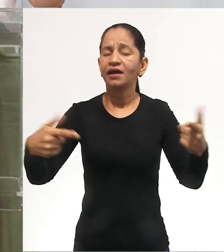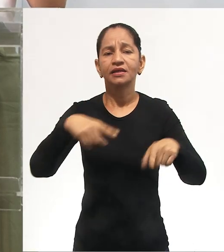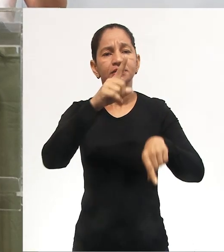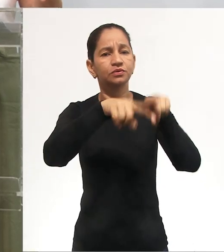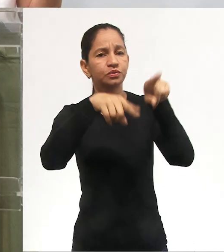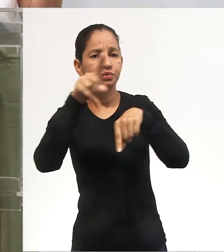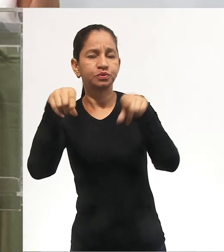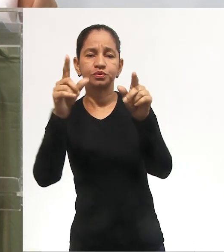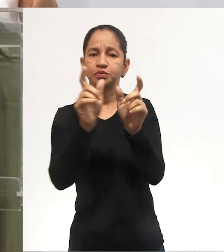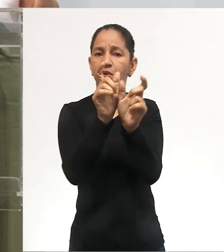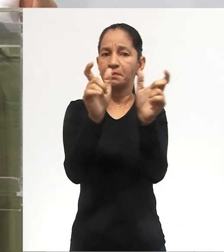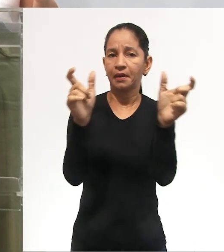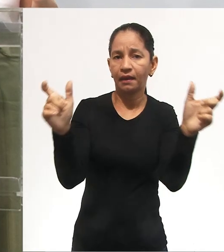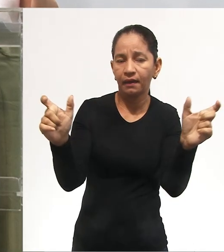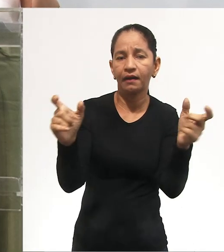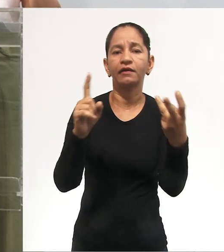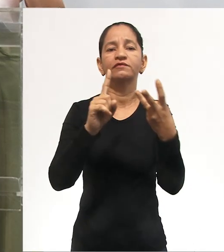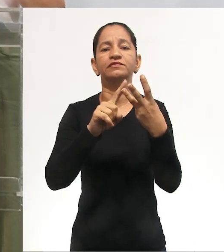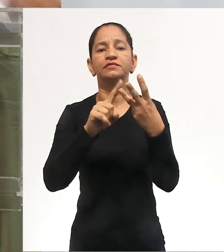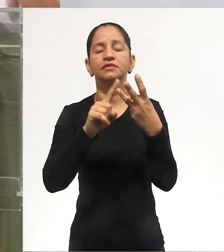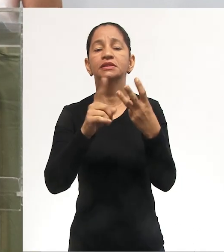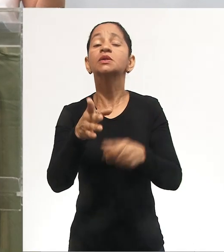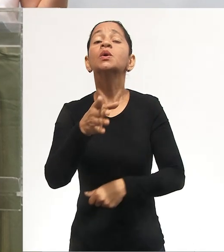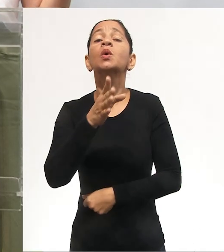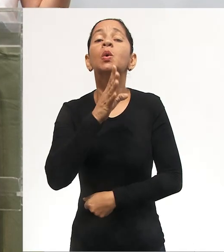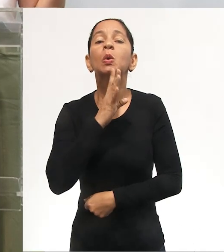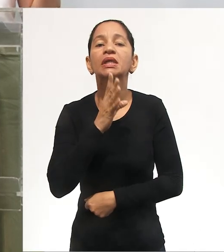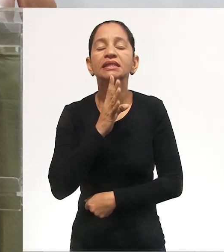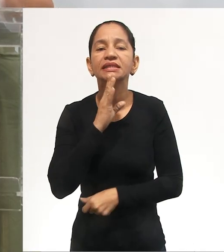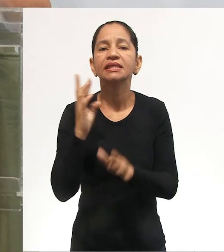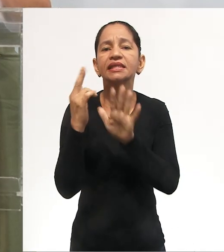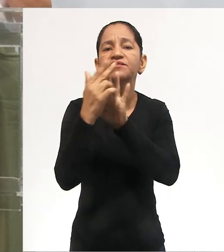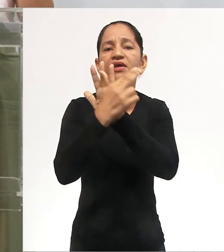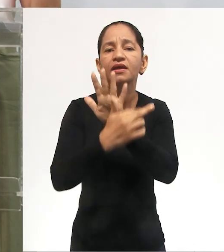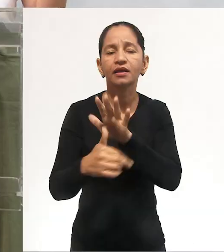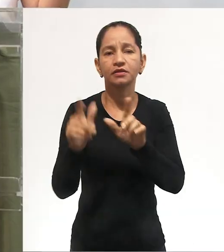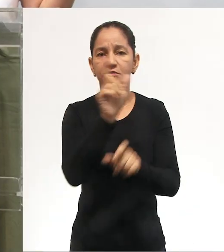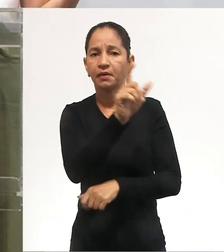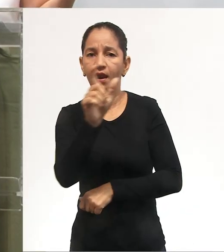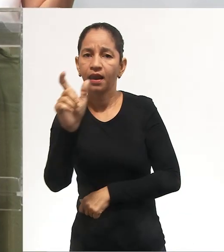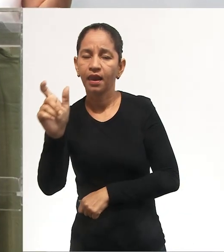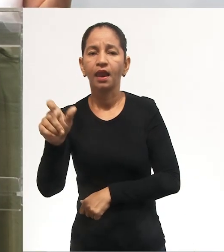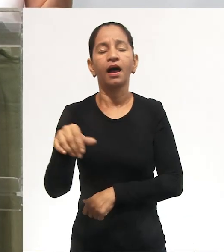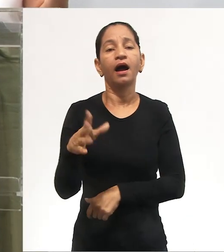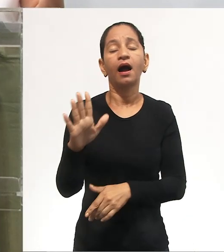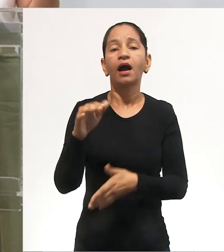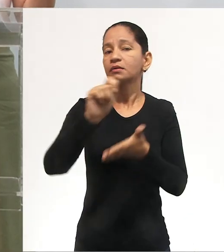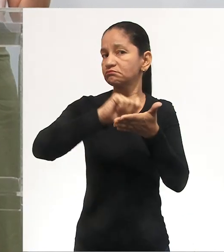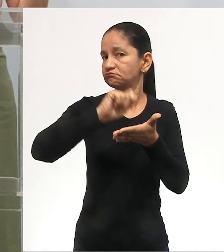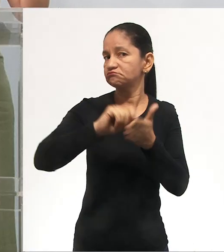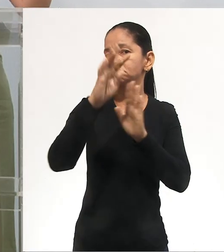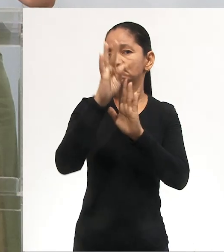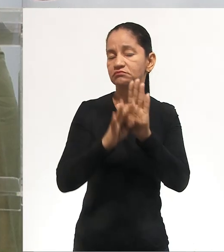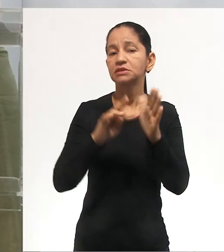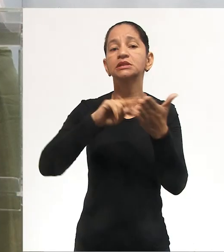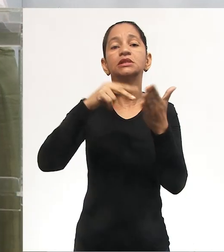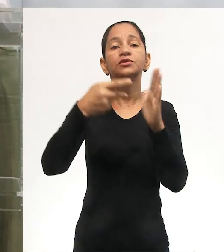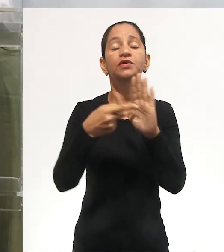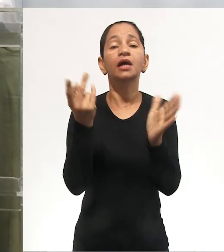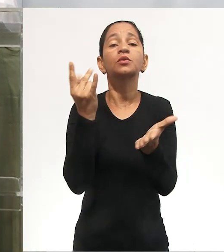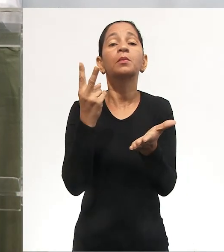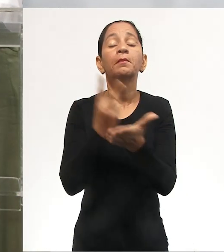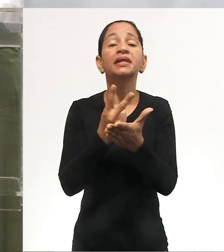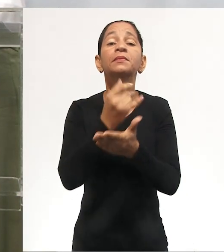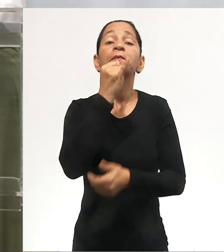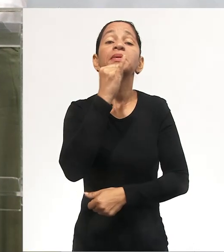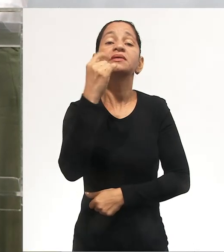principal função da língua portuguesa, né, que a gente vai ver que nós temos outros aspectos, né, diferentemente lá, como eu falei,